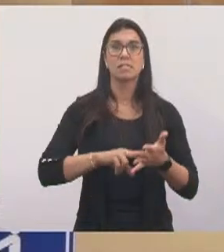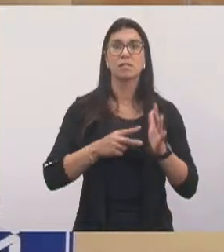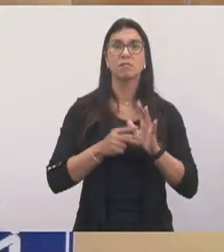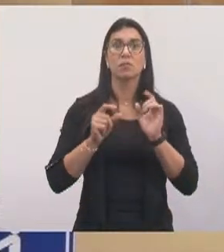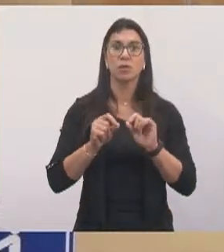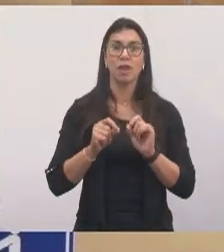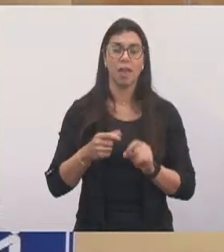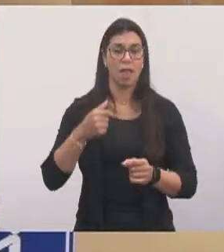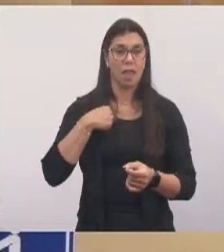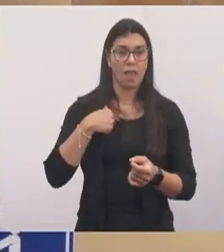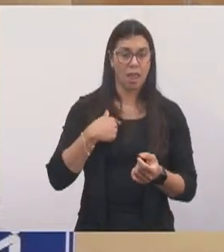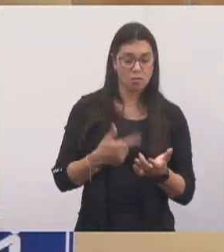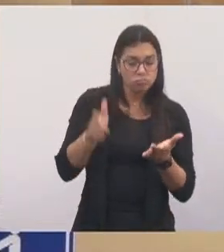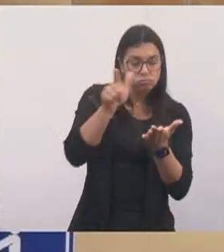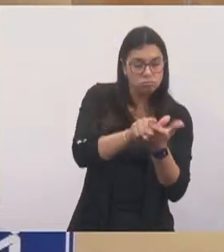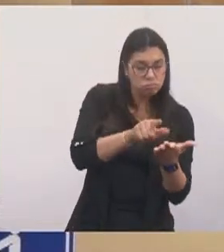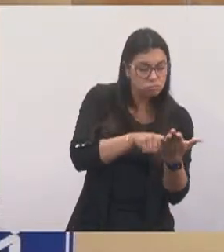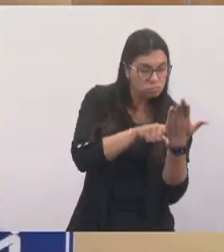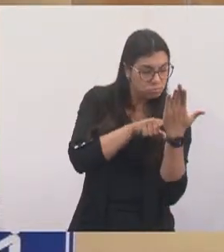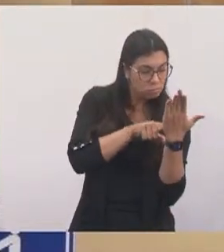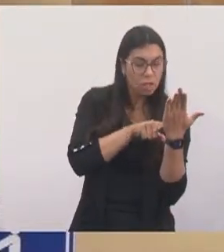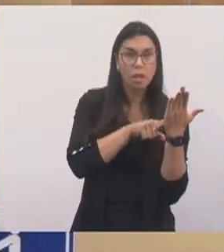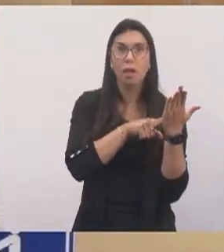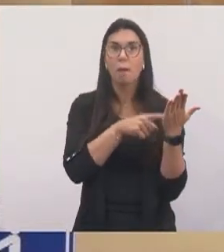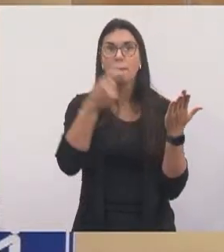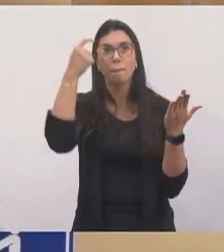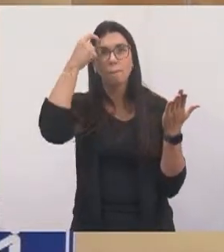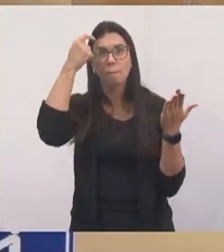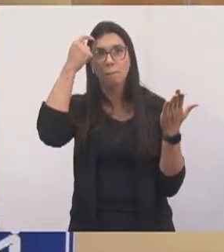papel, na lei, sem pensar no